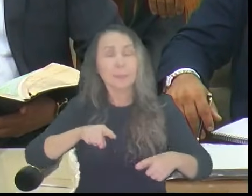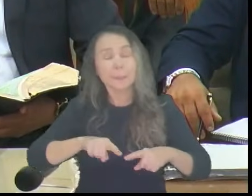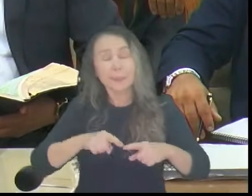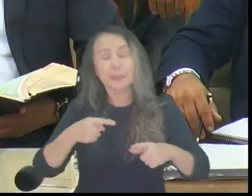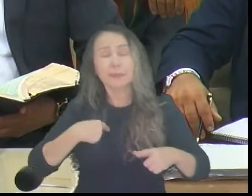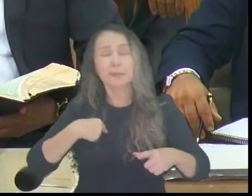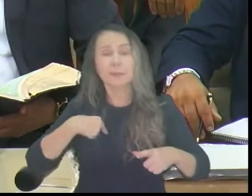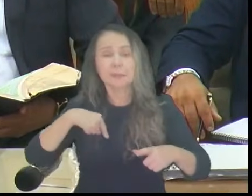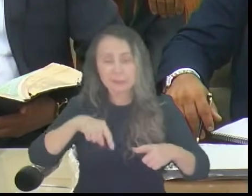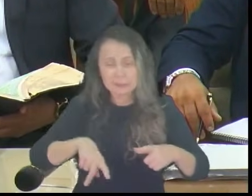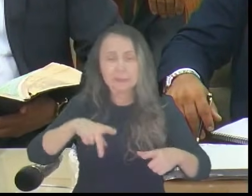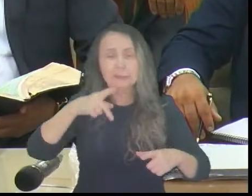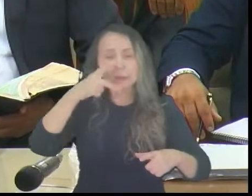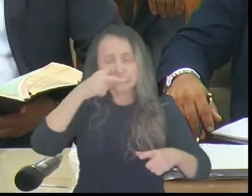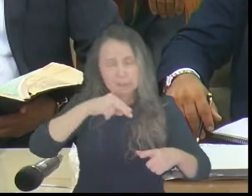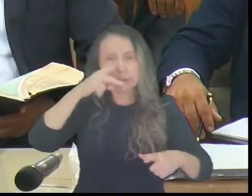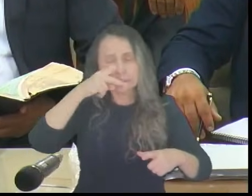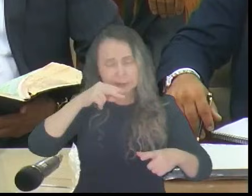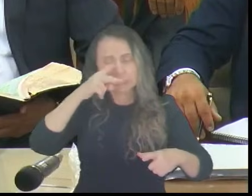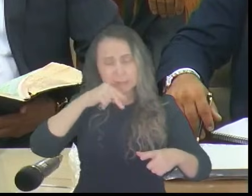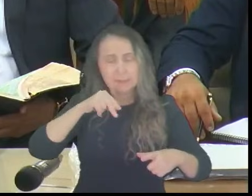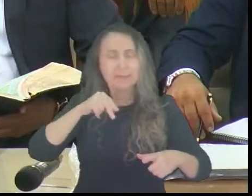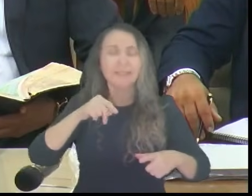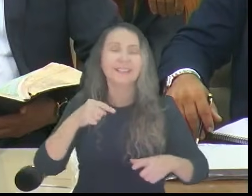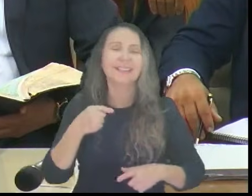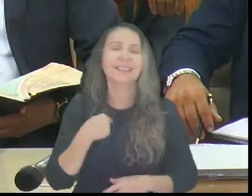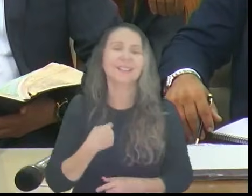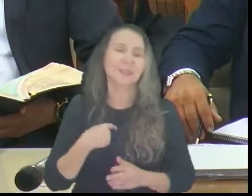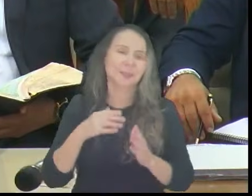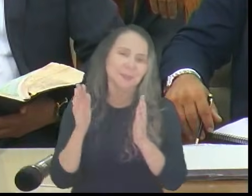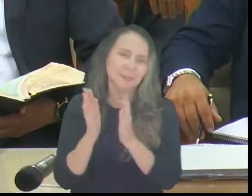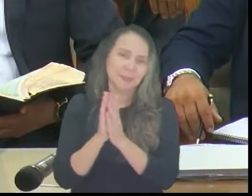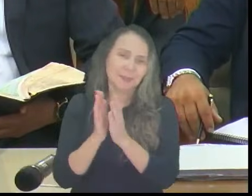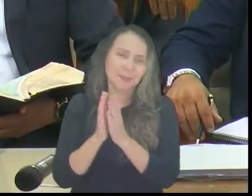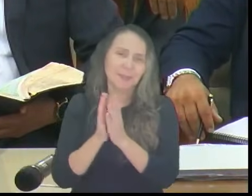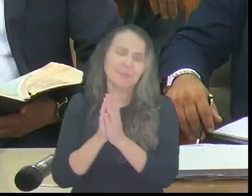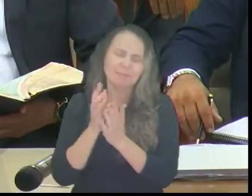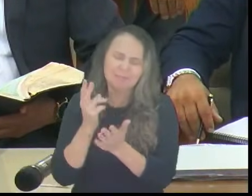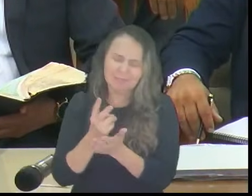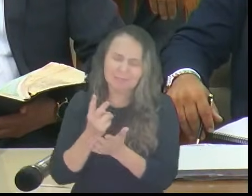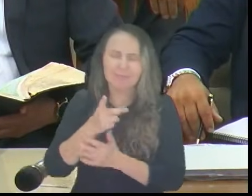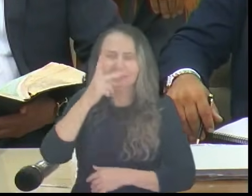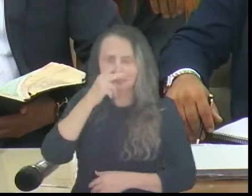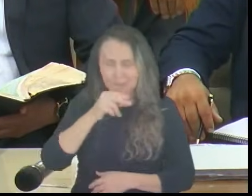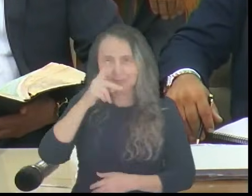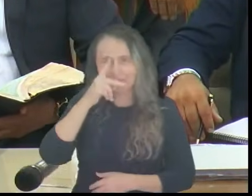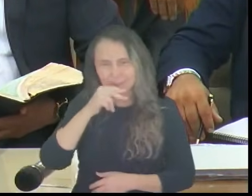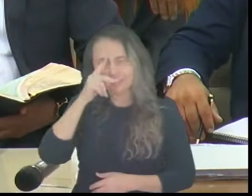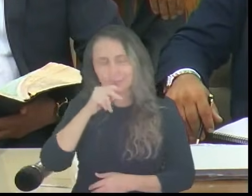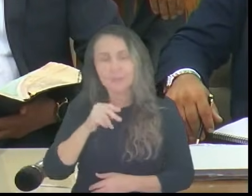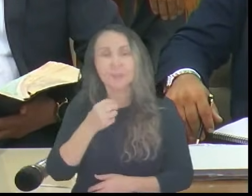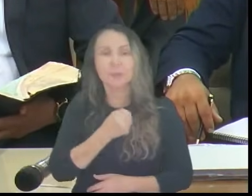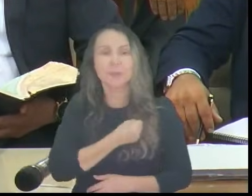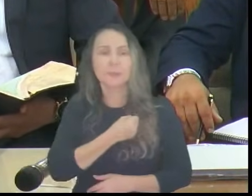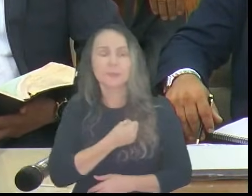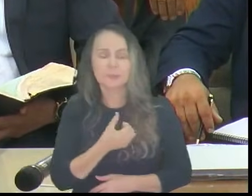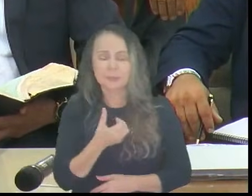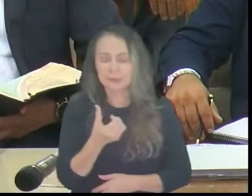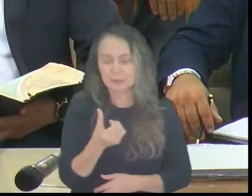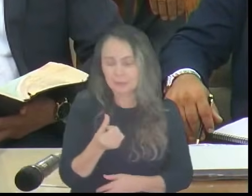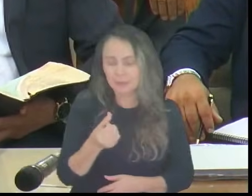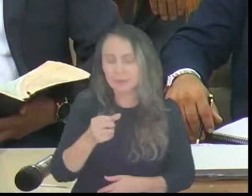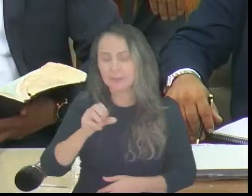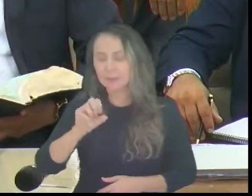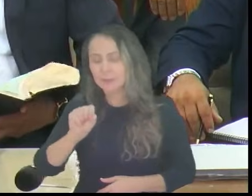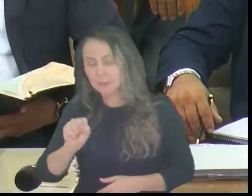de oração enganchou no Salmo 68. Está com as 4 semanas